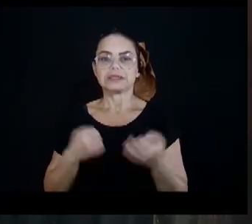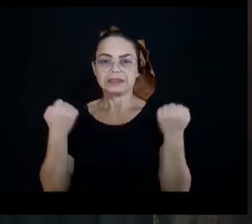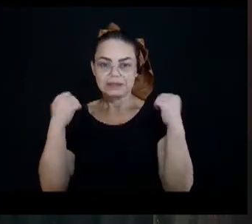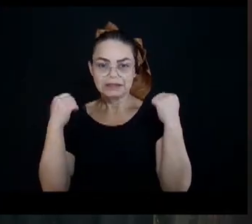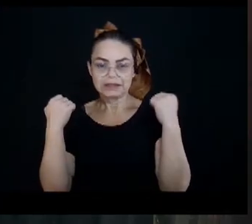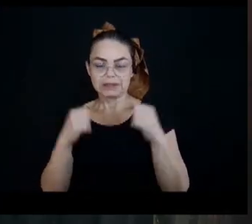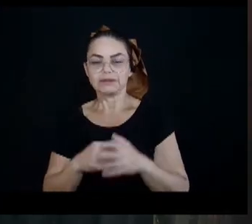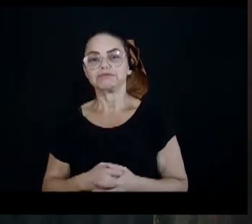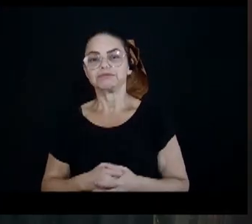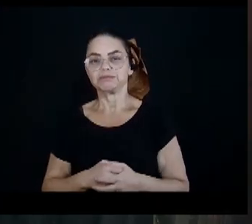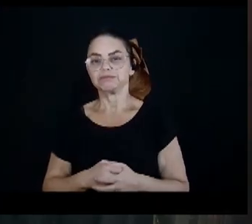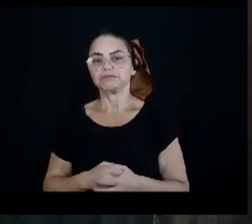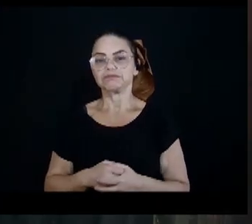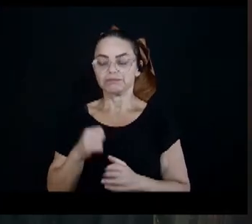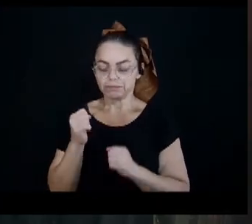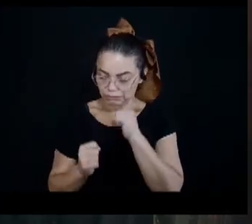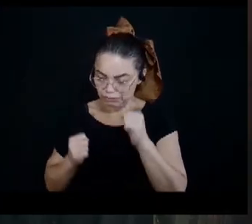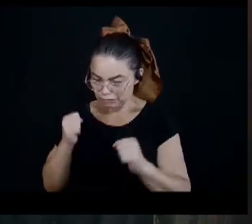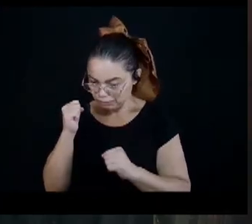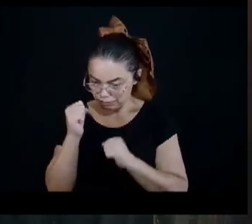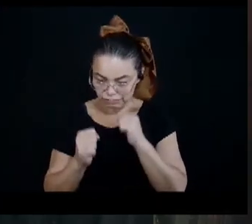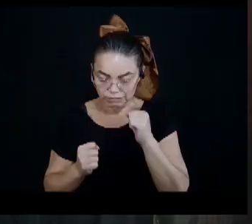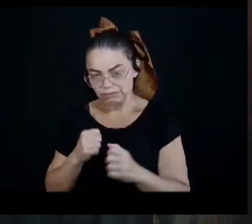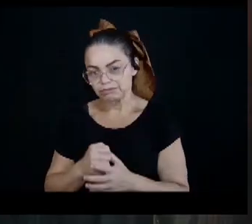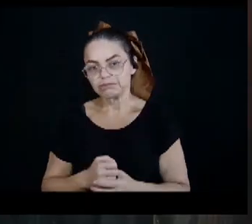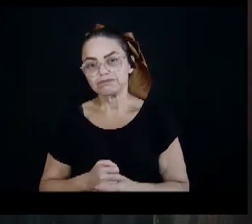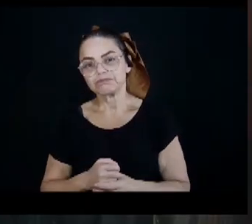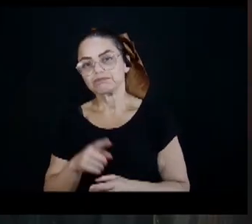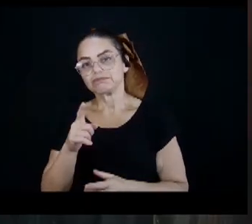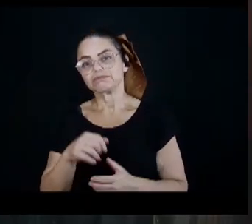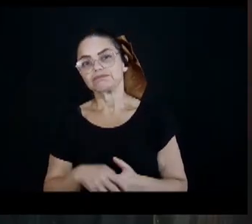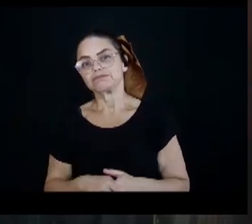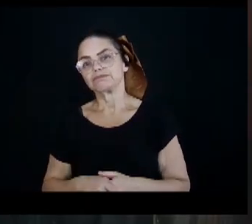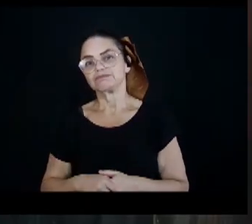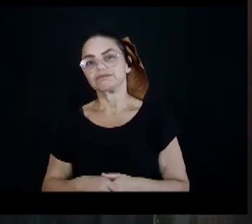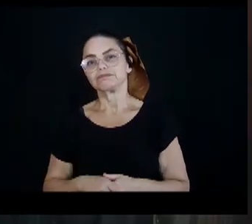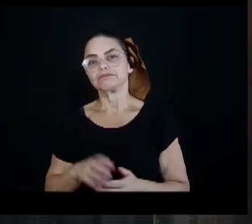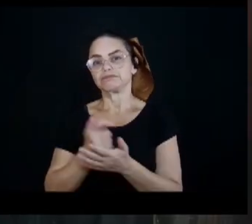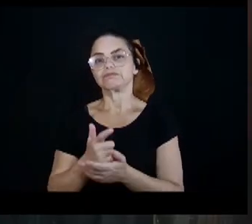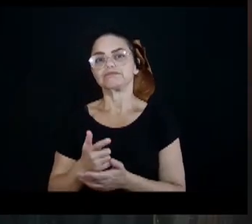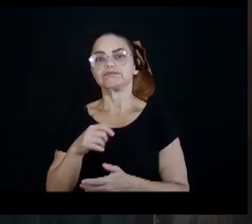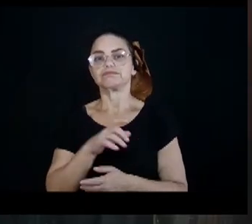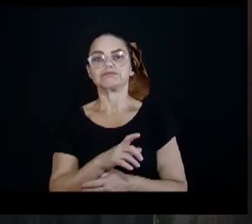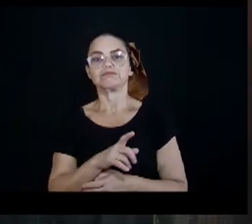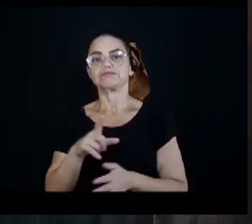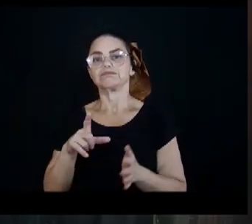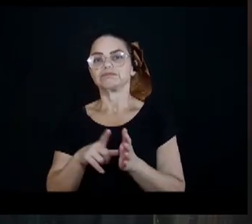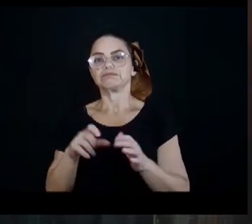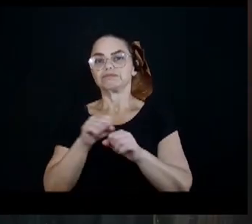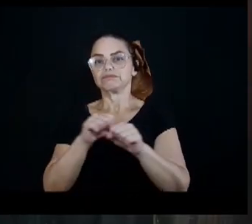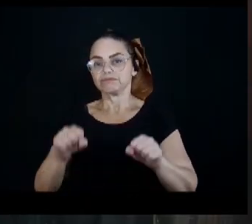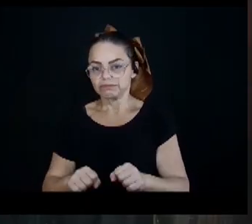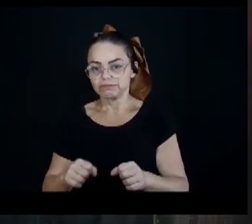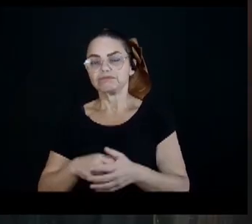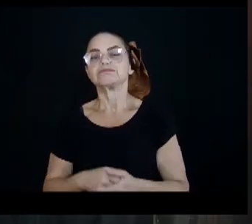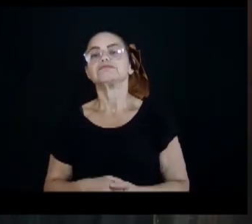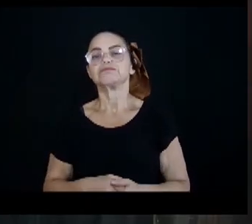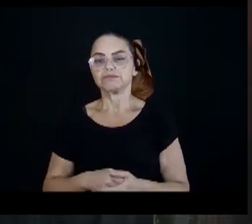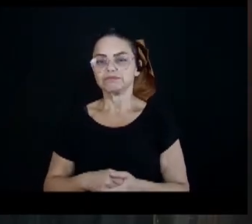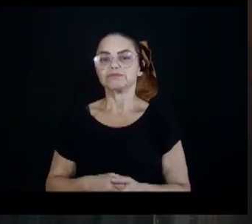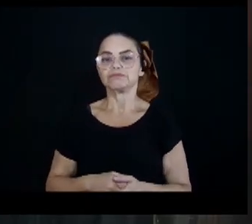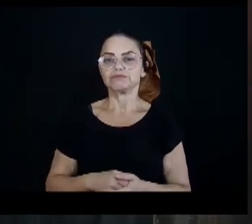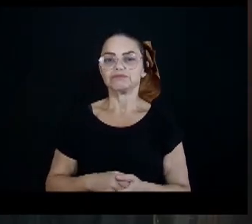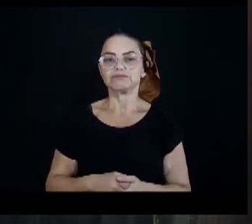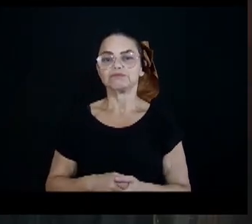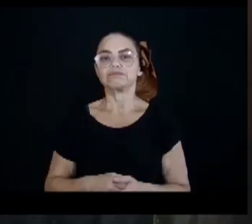correndo atrás disso, né, que você paga não a academia, você paga o sistema e ele te